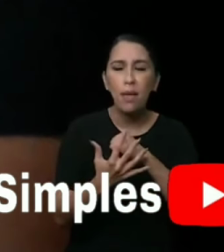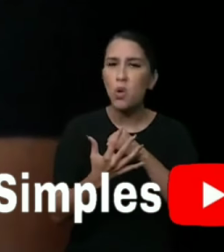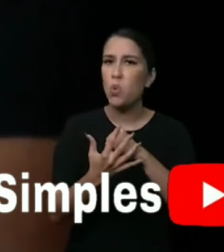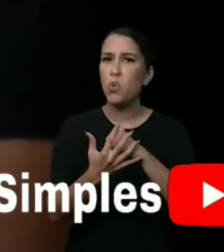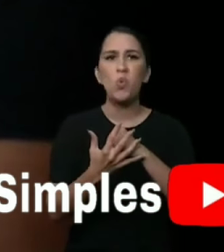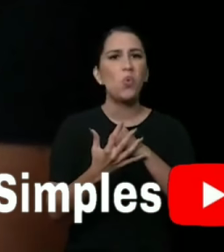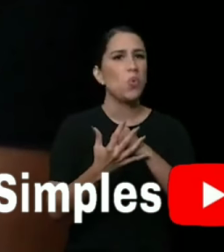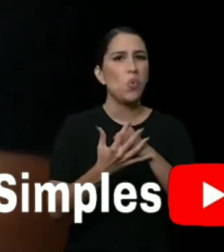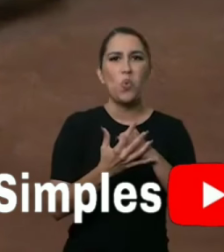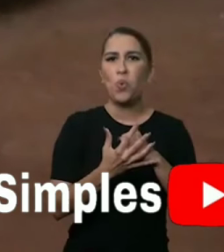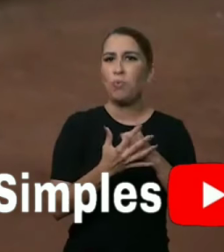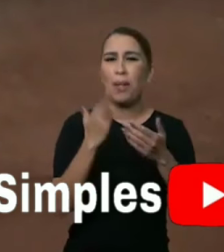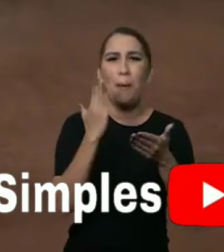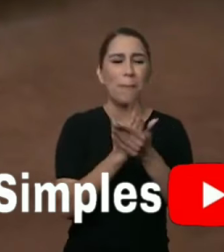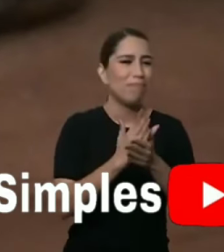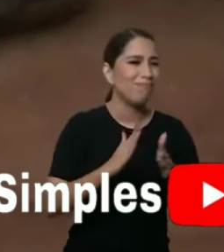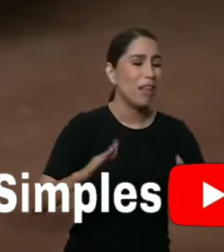mais nada.